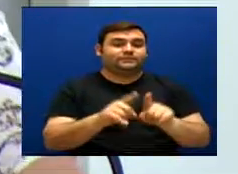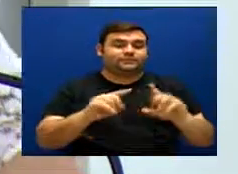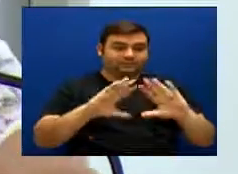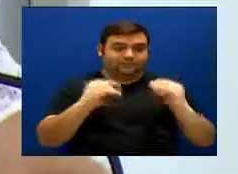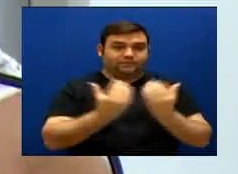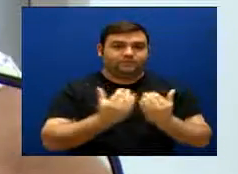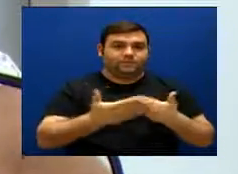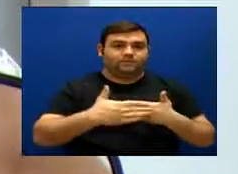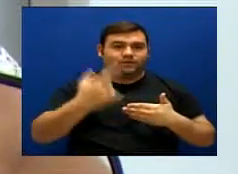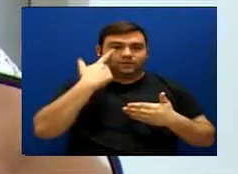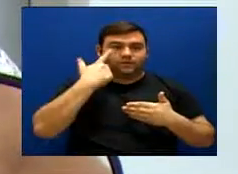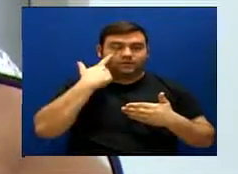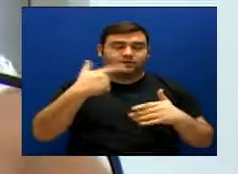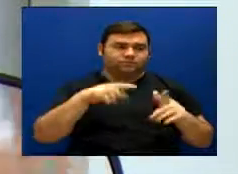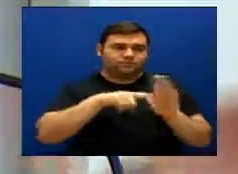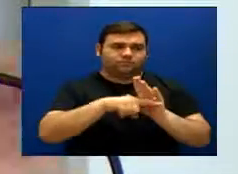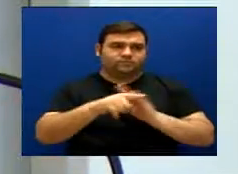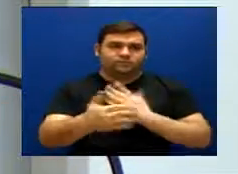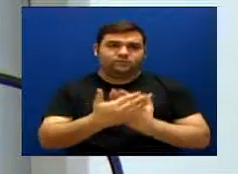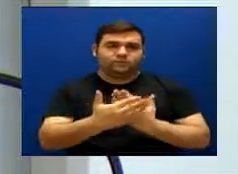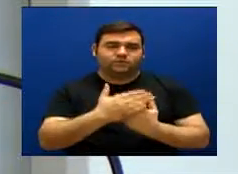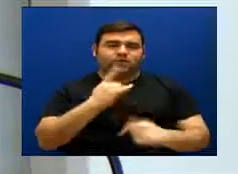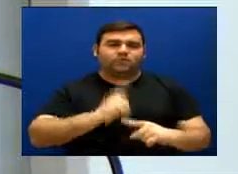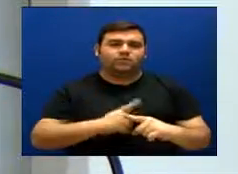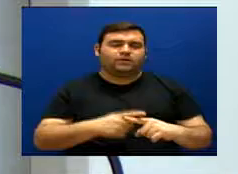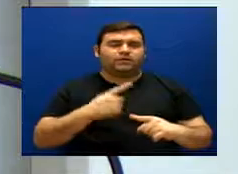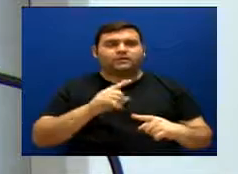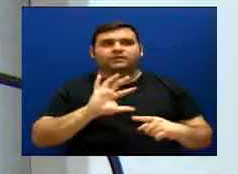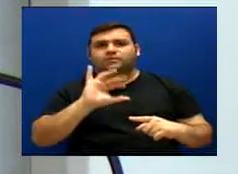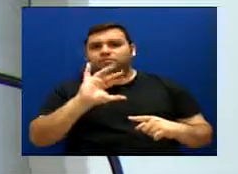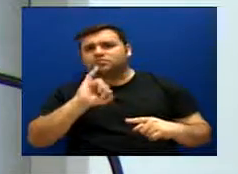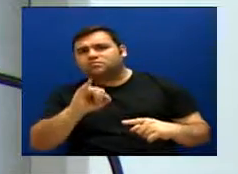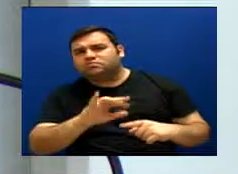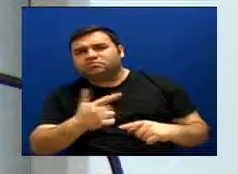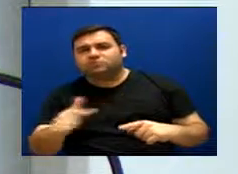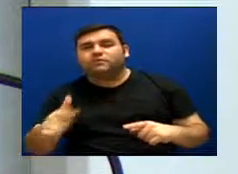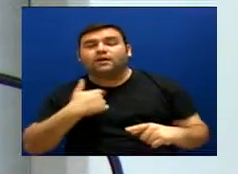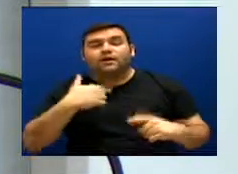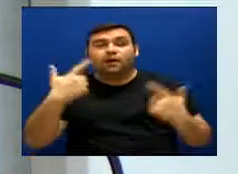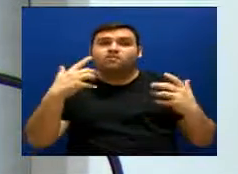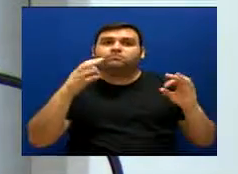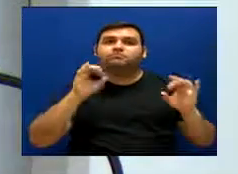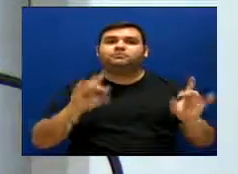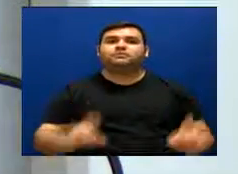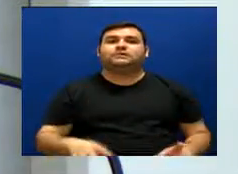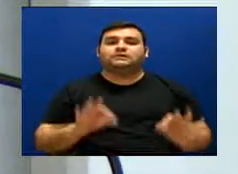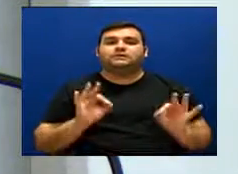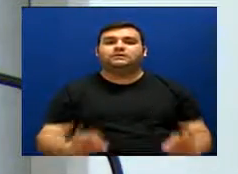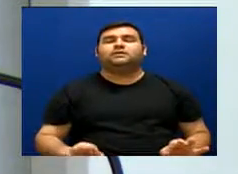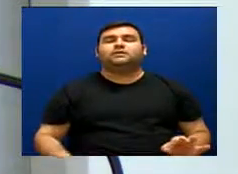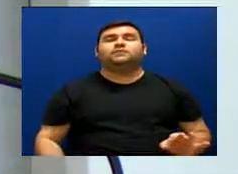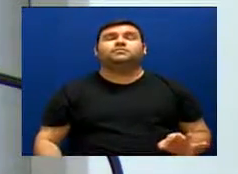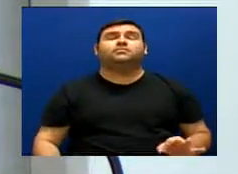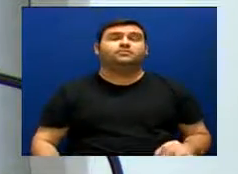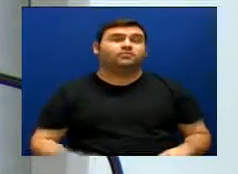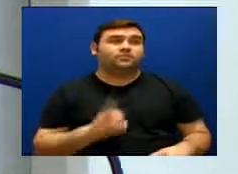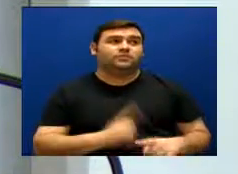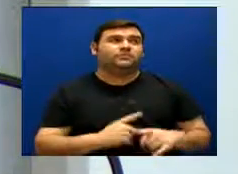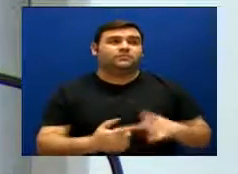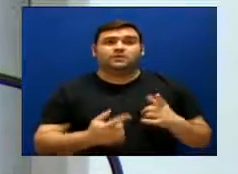gente irei verificar isso, para se não está acontecendo, para cobrar que isso ocorra de fato, porque é um